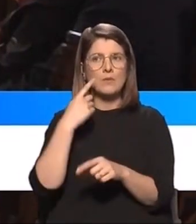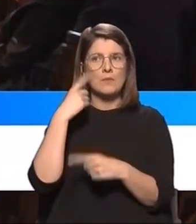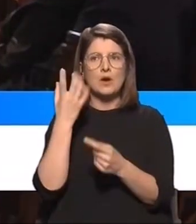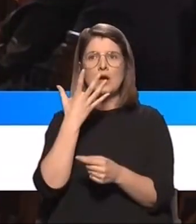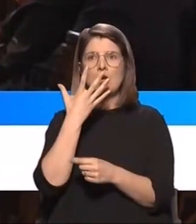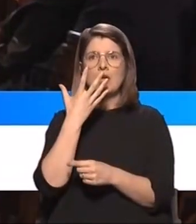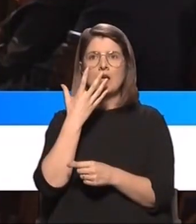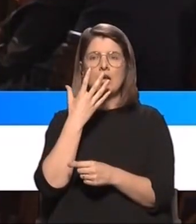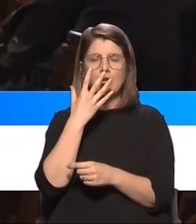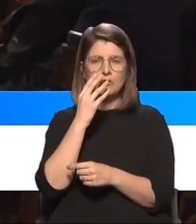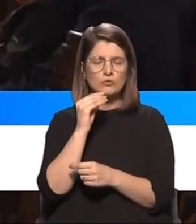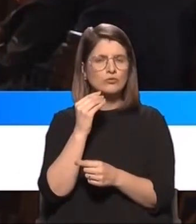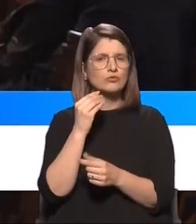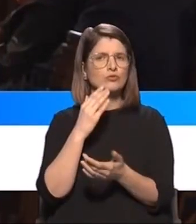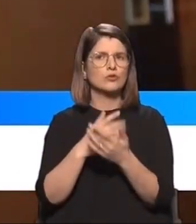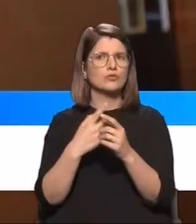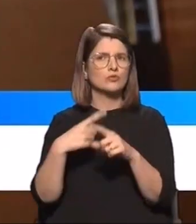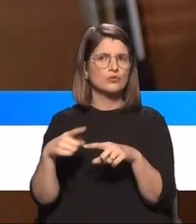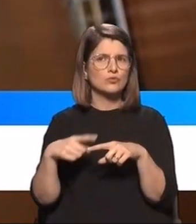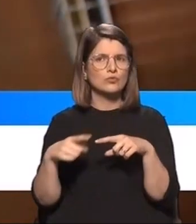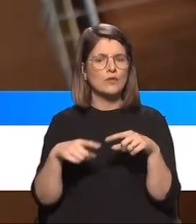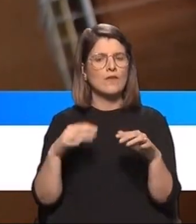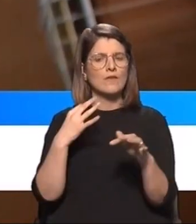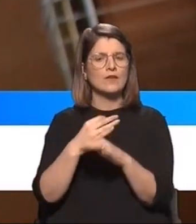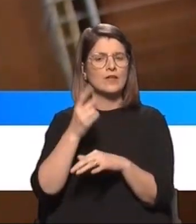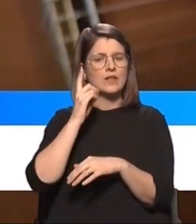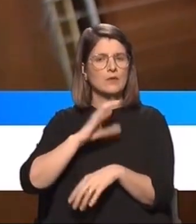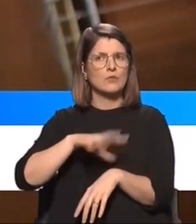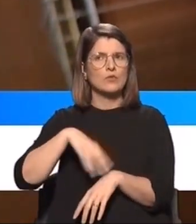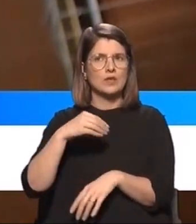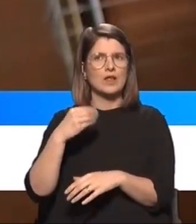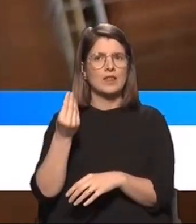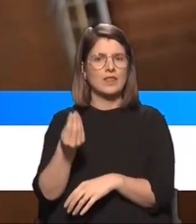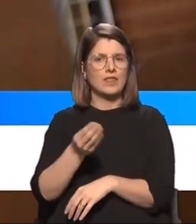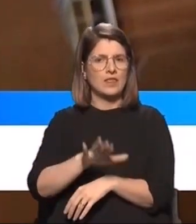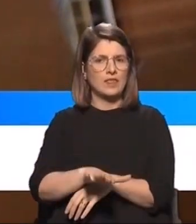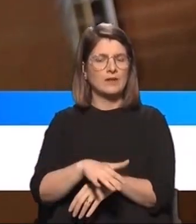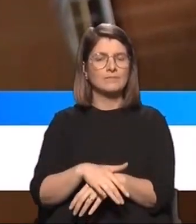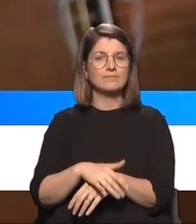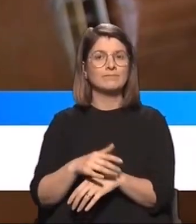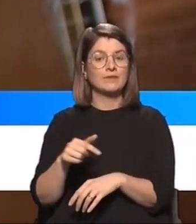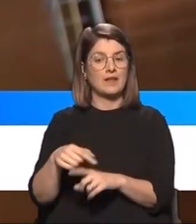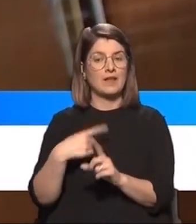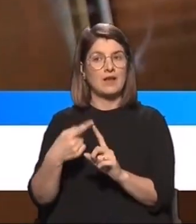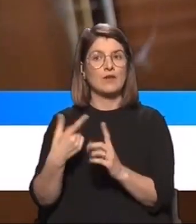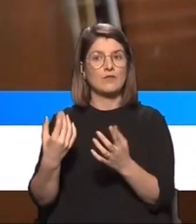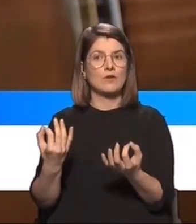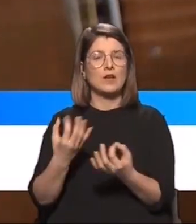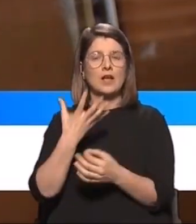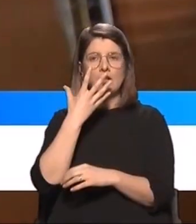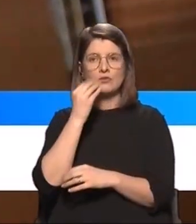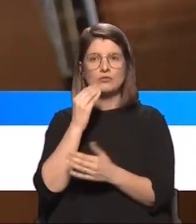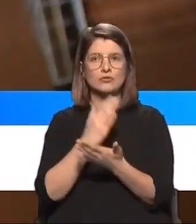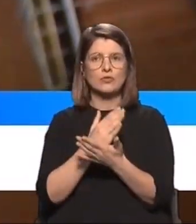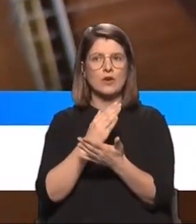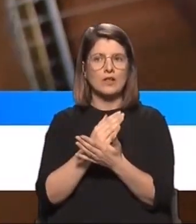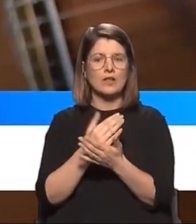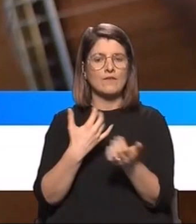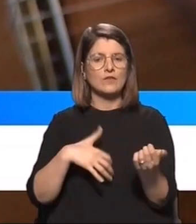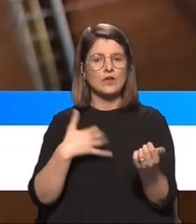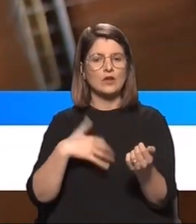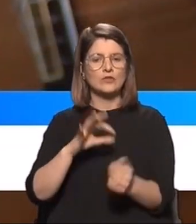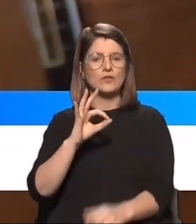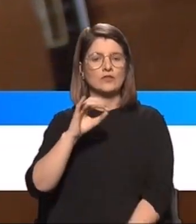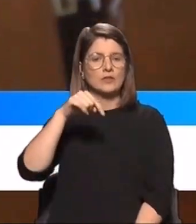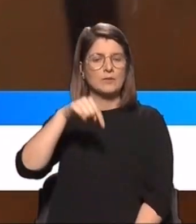várias escolas de violas para as comemorações do Dia Mundial da Criança. Este ano foi a vez dos alunos da Escola de Violas da Fajã de